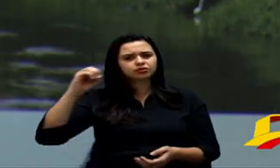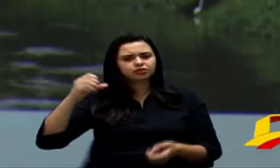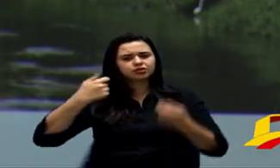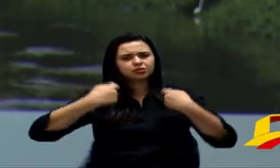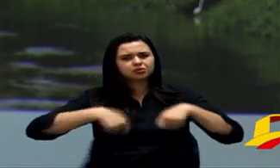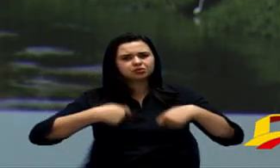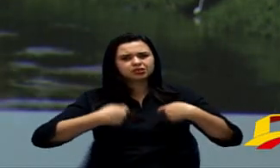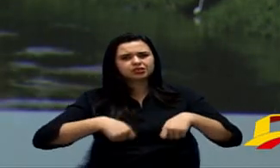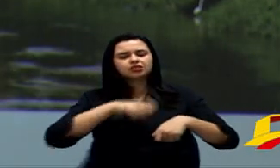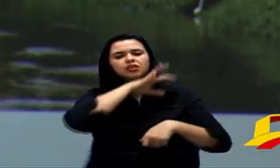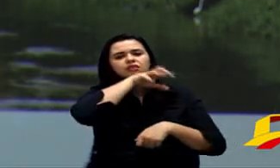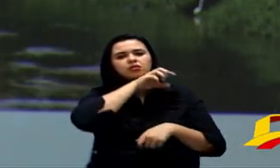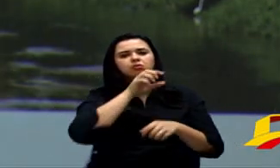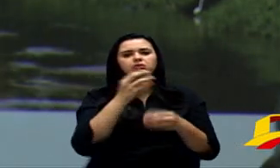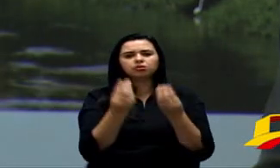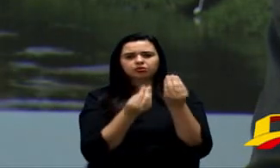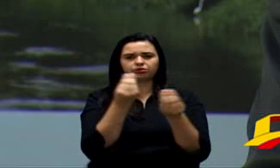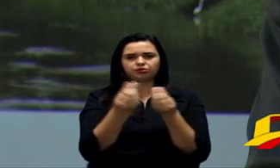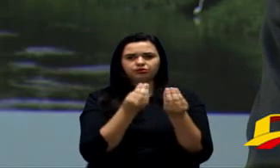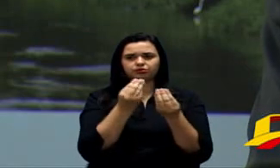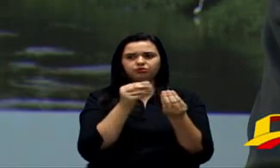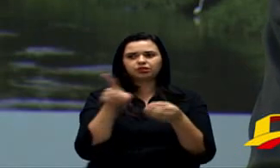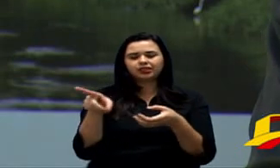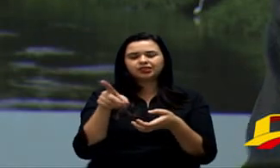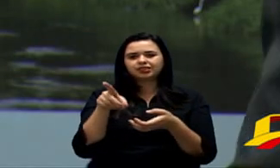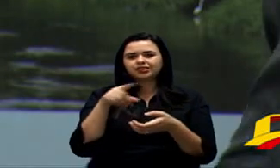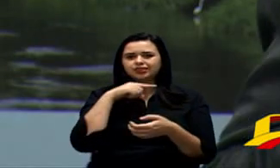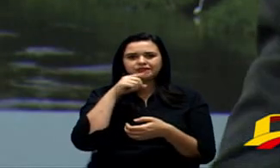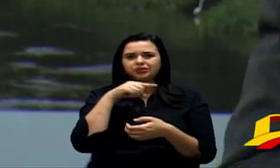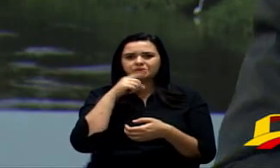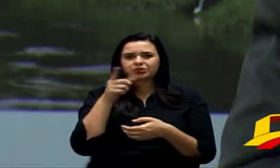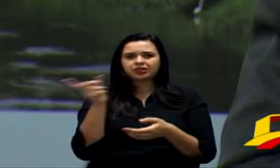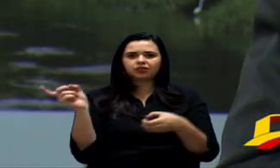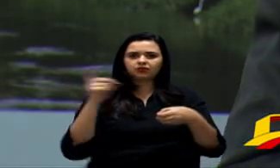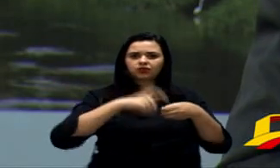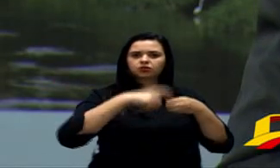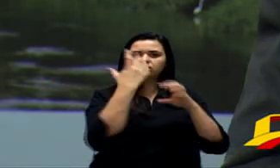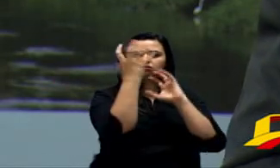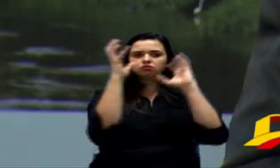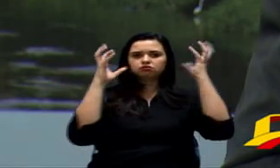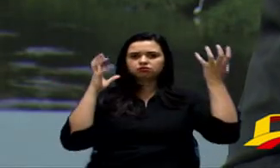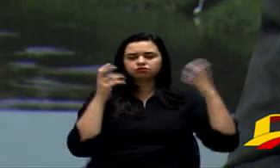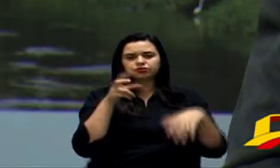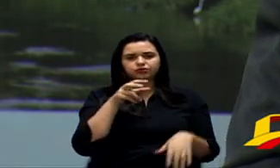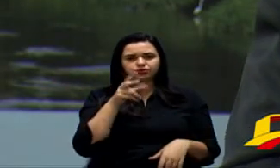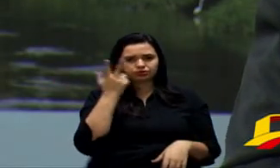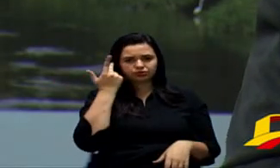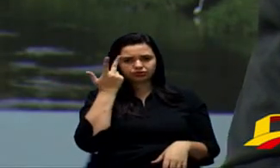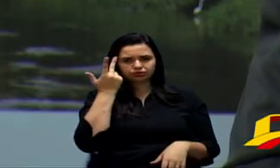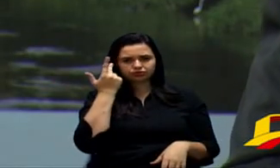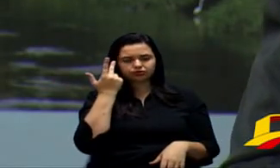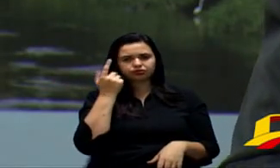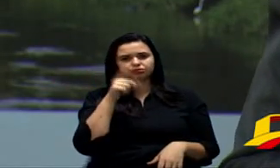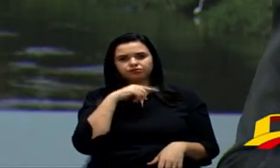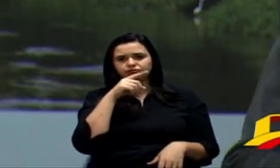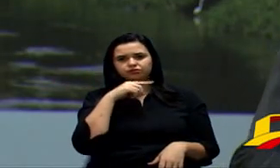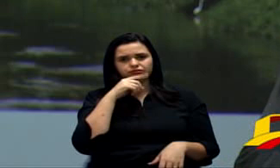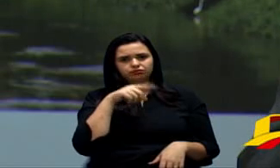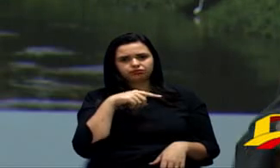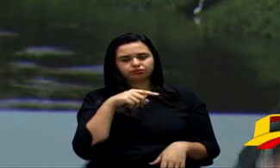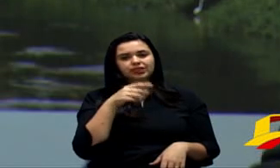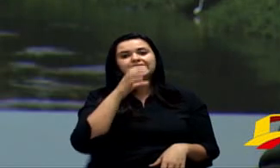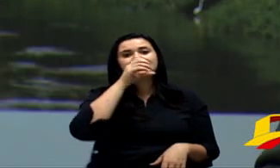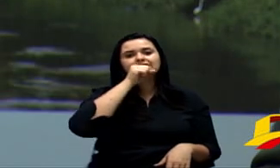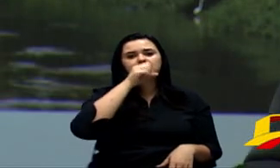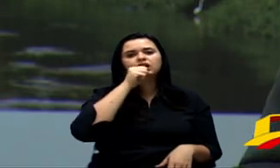para a natureza, para esses animais. Eu não entrei no zoológico. Sábado eu estive aqui e eu não entrei no zoológico. Por quê?